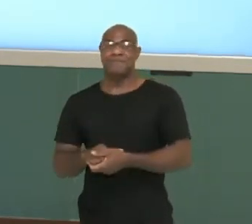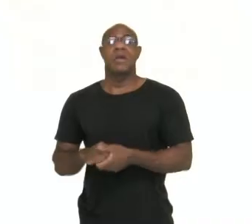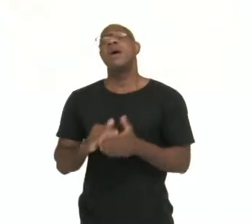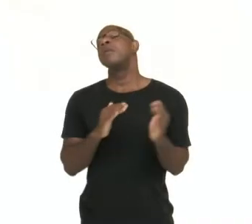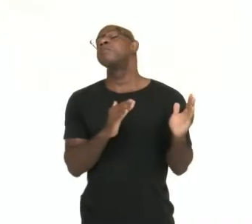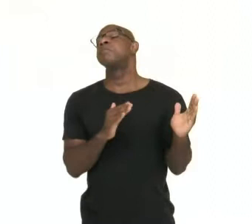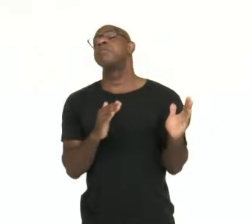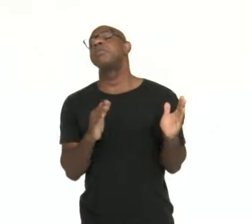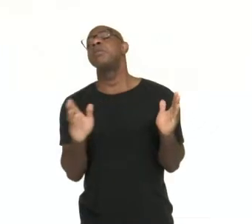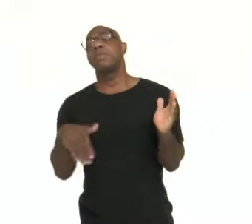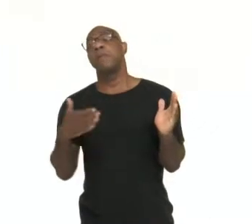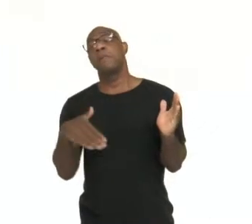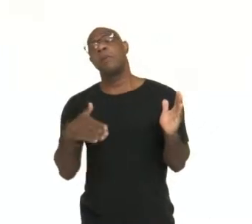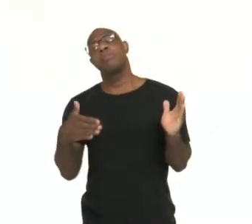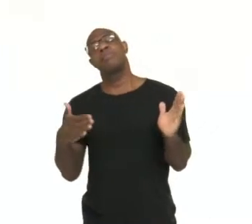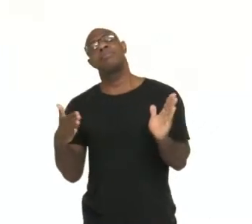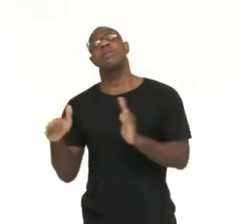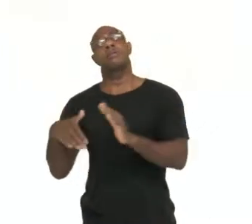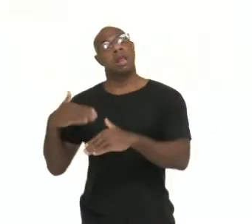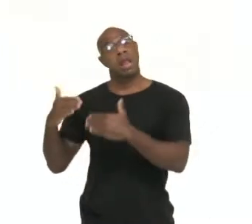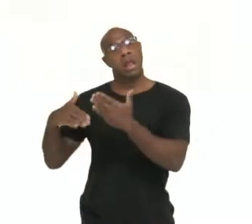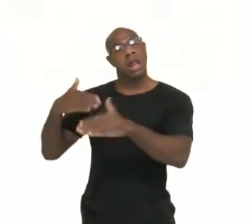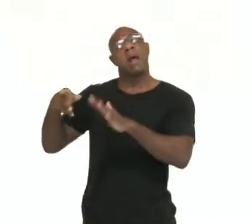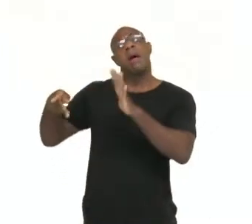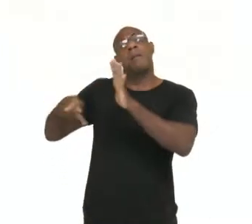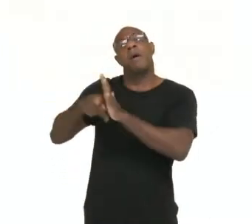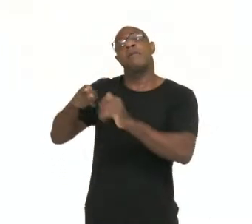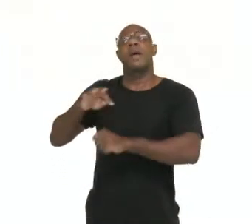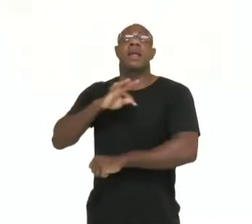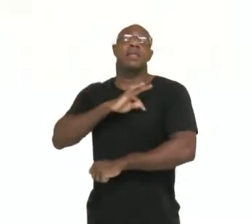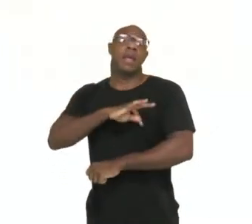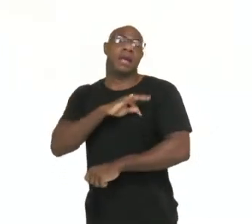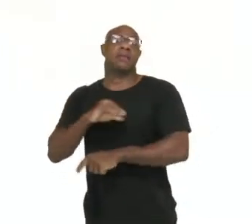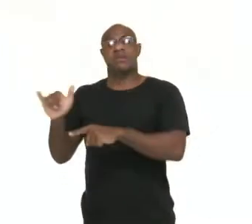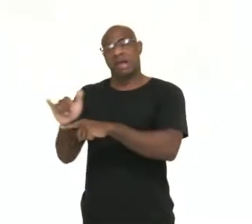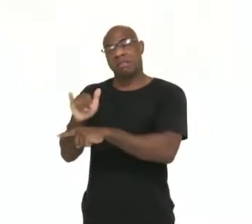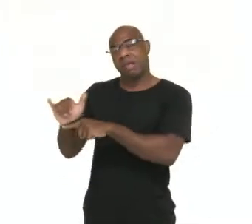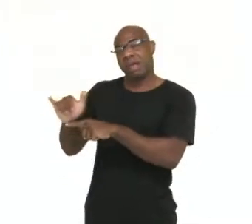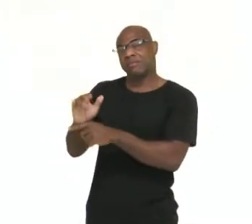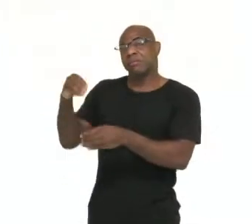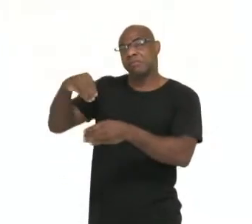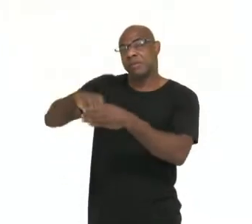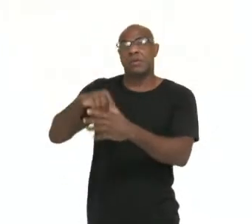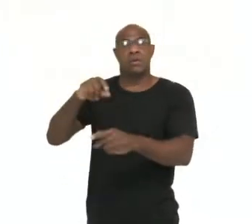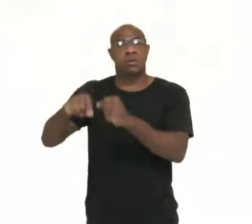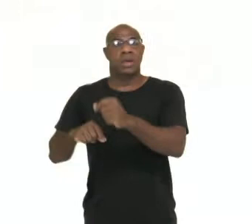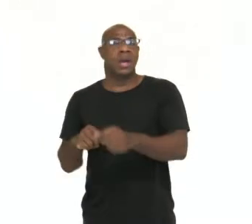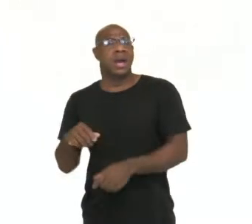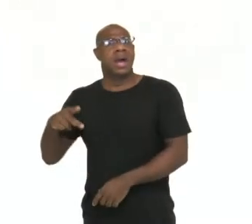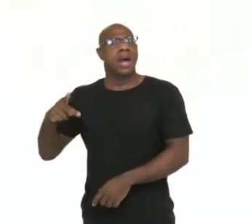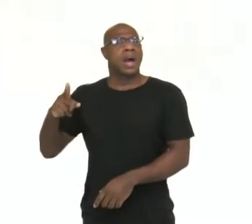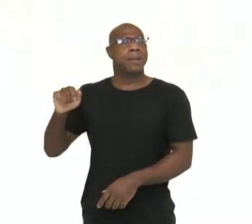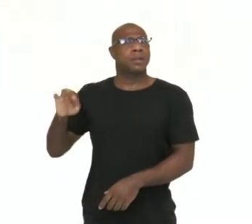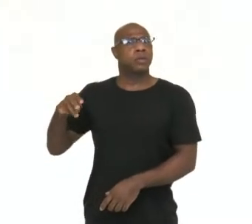tempo, eles desenvolveram a sua própria técnica, incluindo a pantomima.